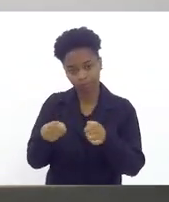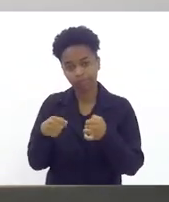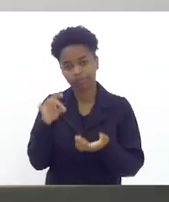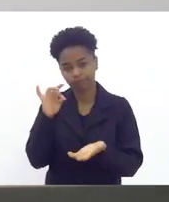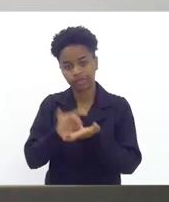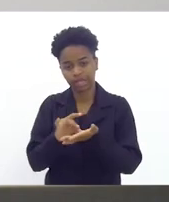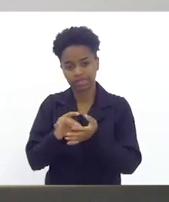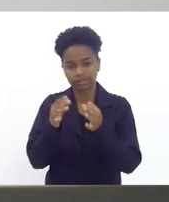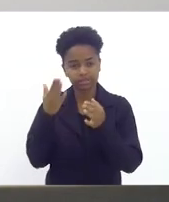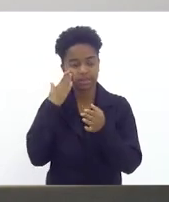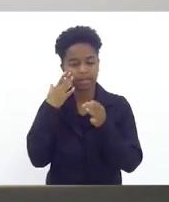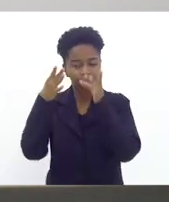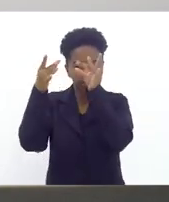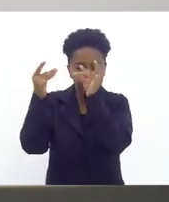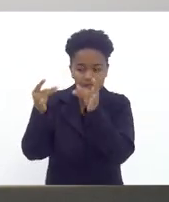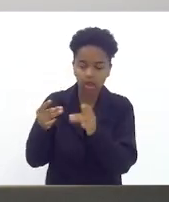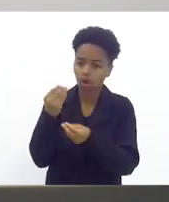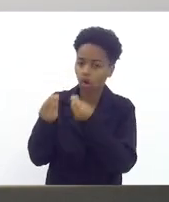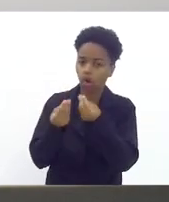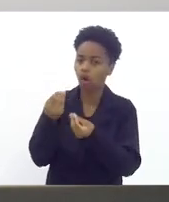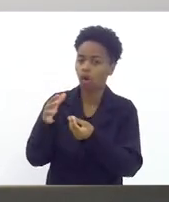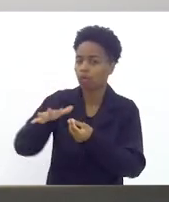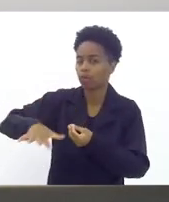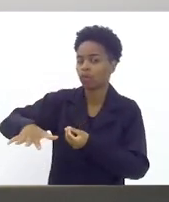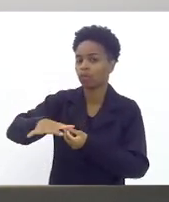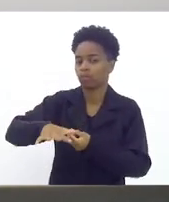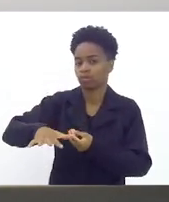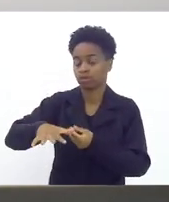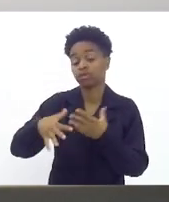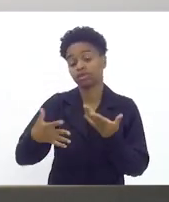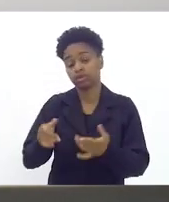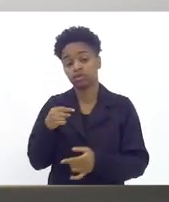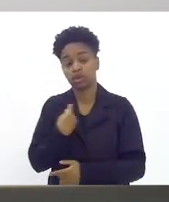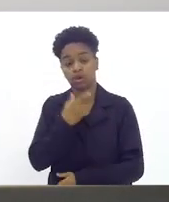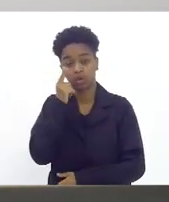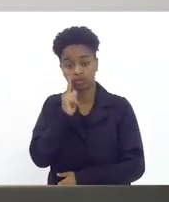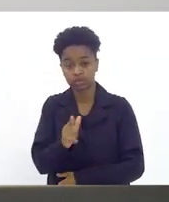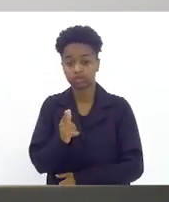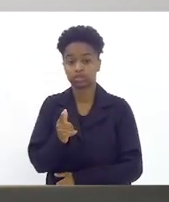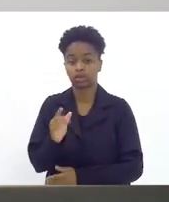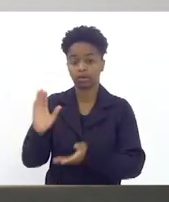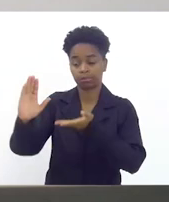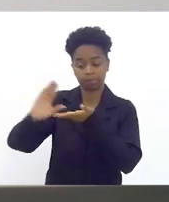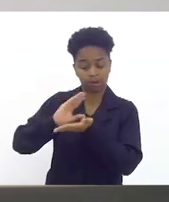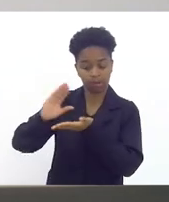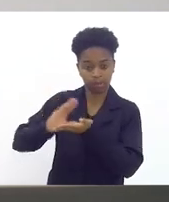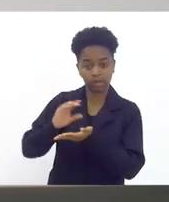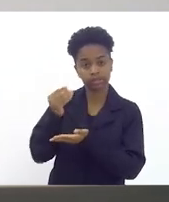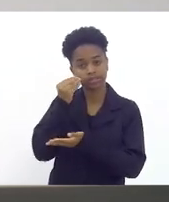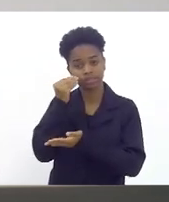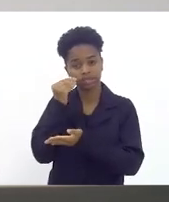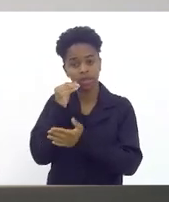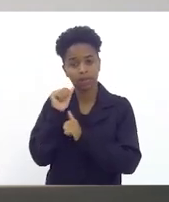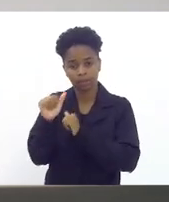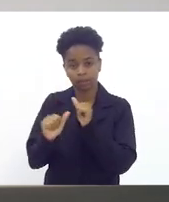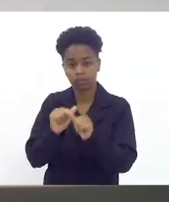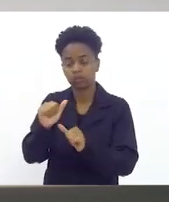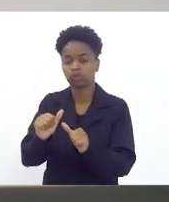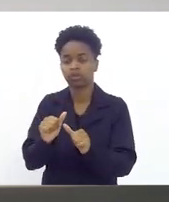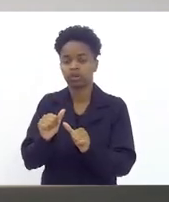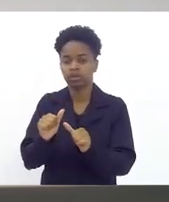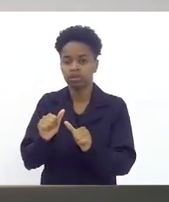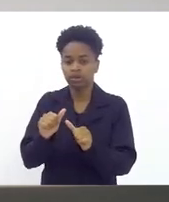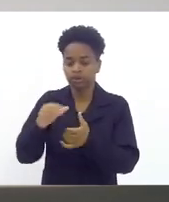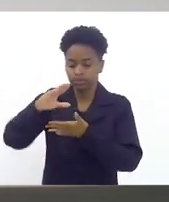é assertivo Então nesse nesse sentido a gente conseguiu captar recurso para executar uma atualização do mapa de uso cobertura